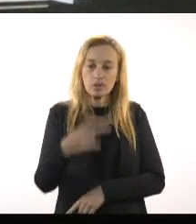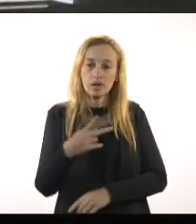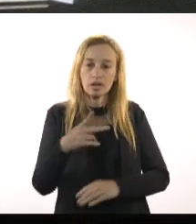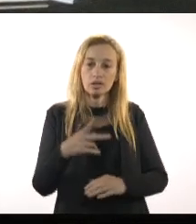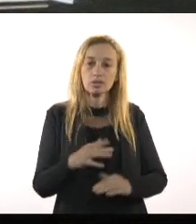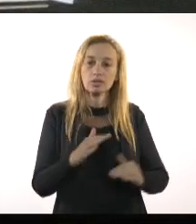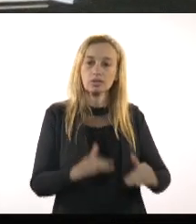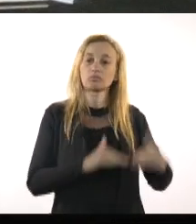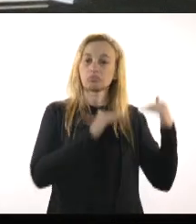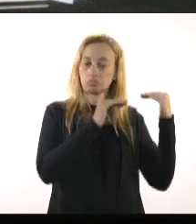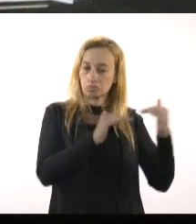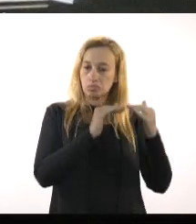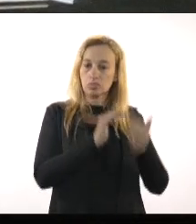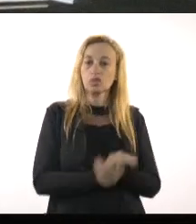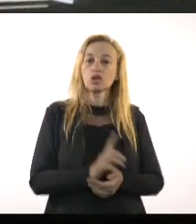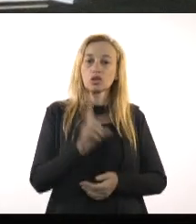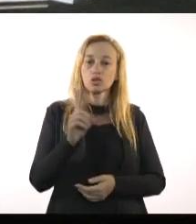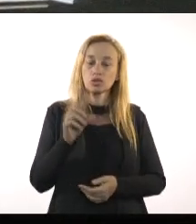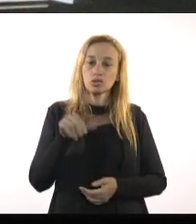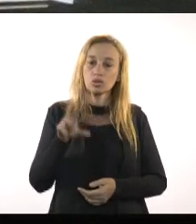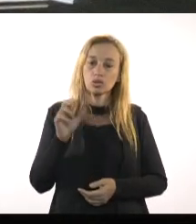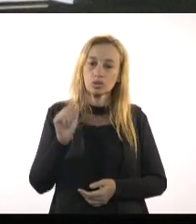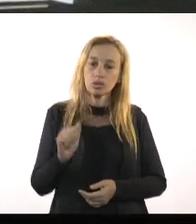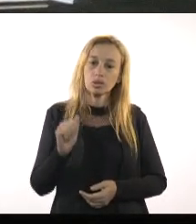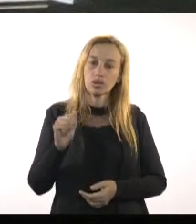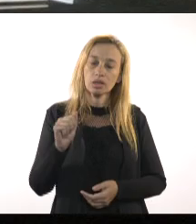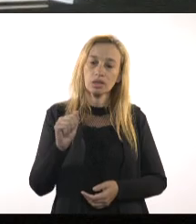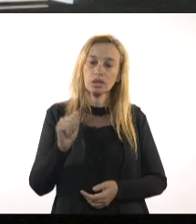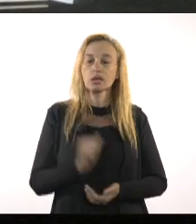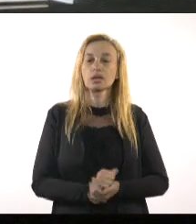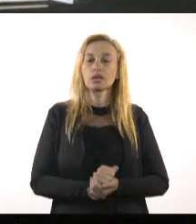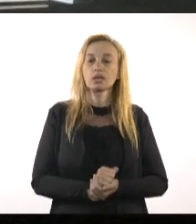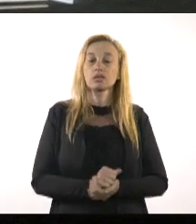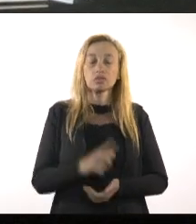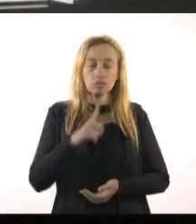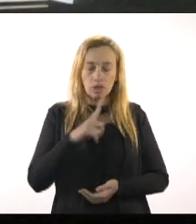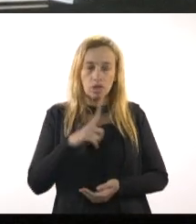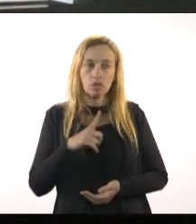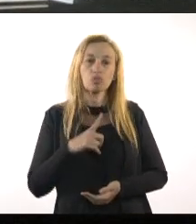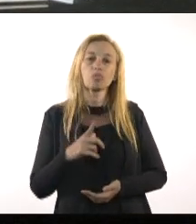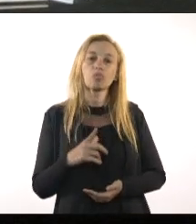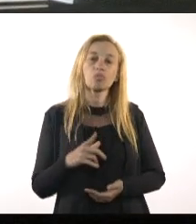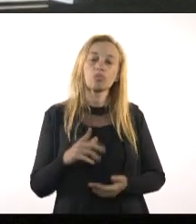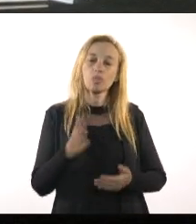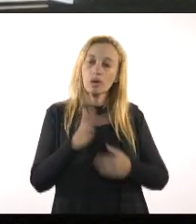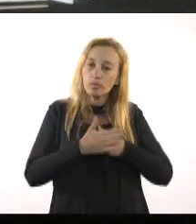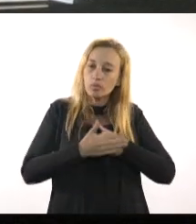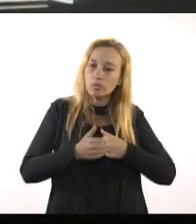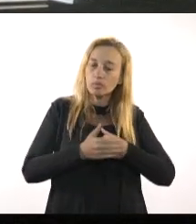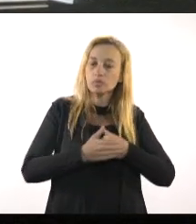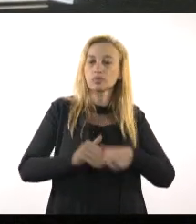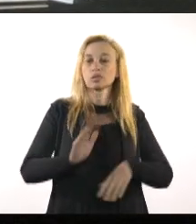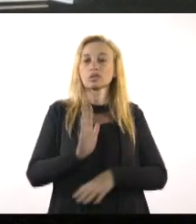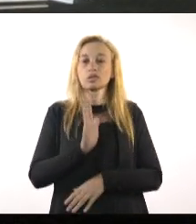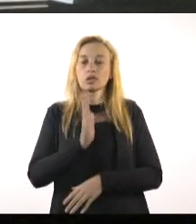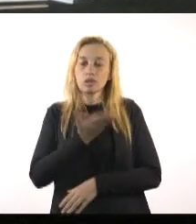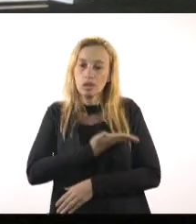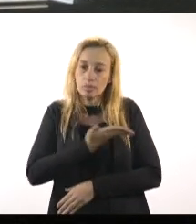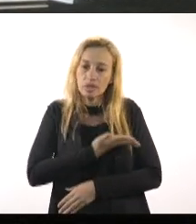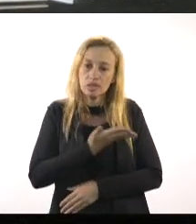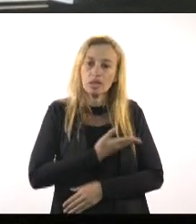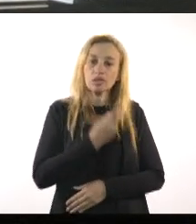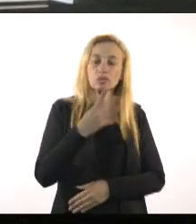eminência reverendíssima Dom Arani Cardeal Tempesta, a quem tenho profundo apreço e amizade. Como bem ressaltou em sua